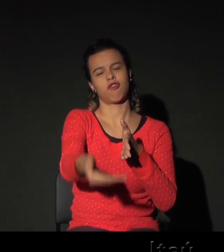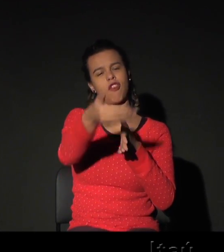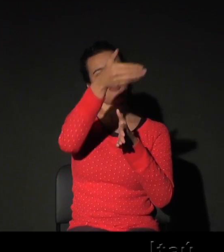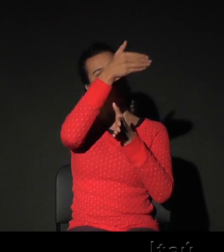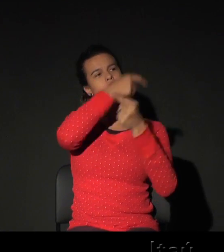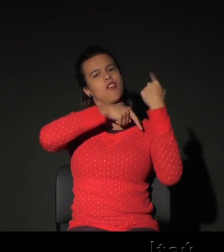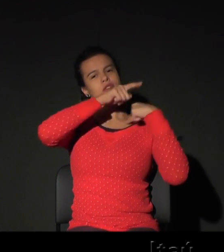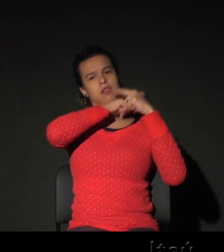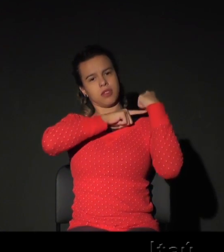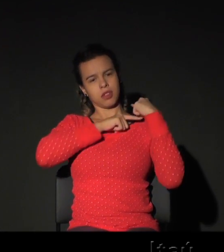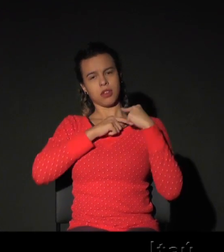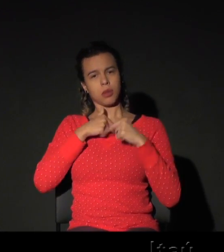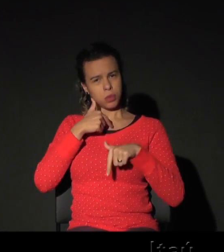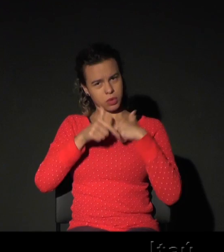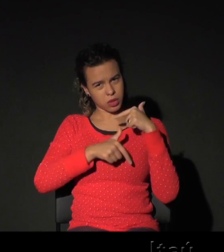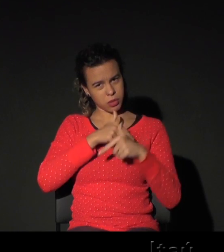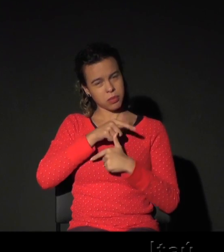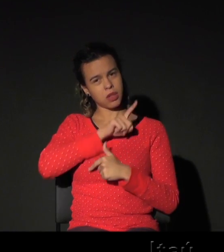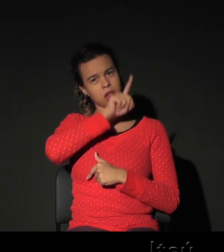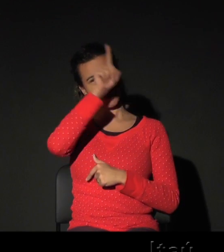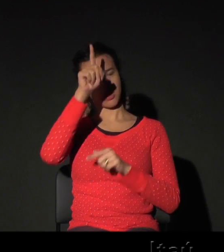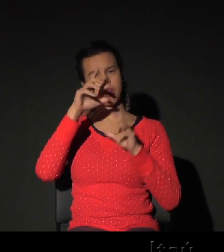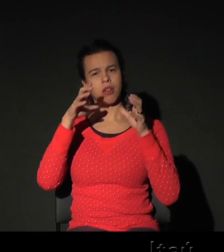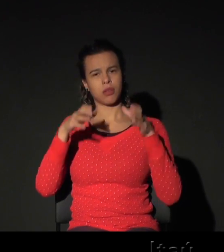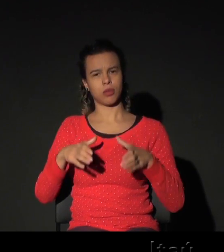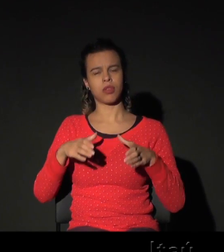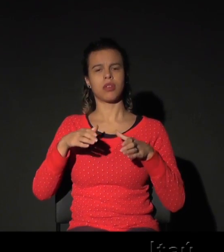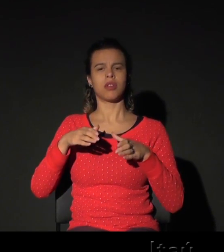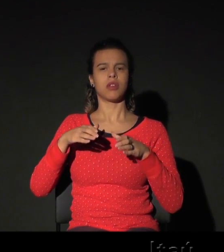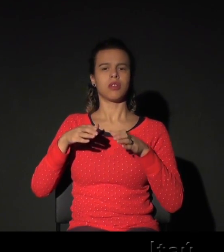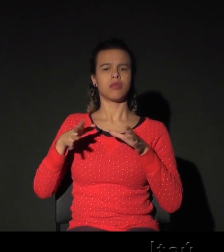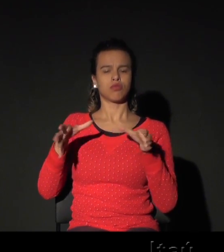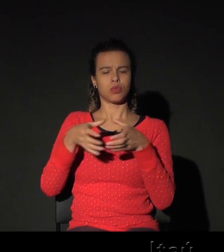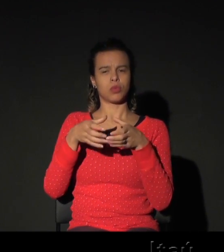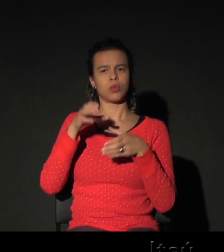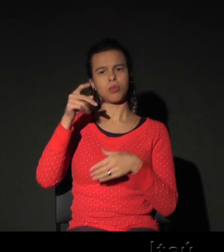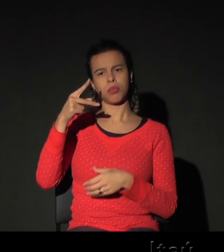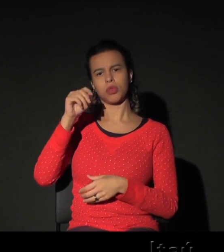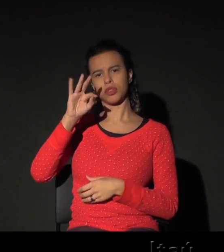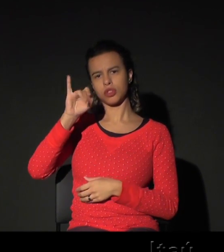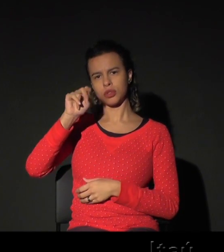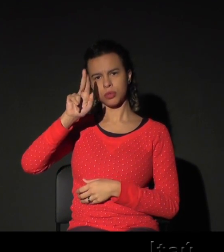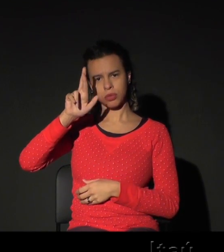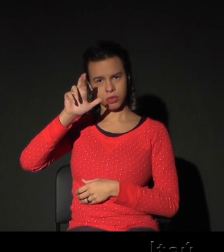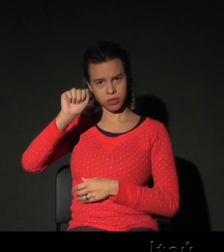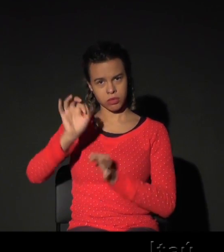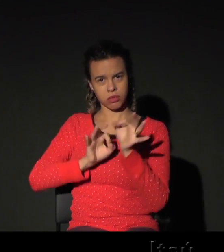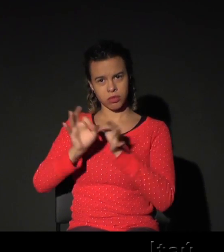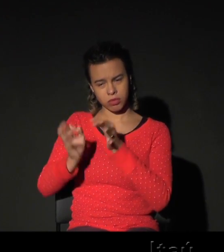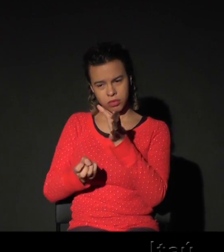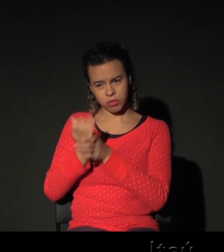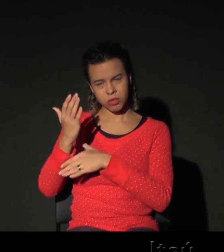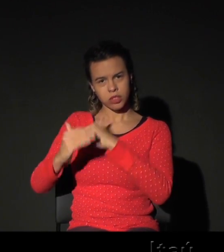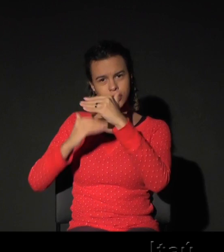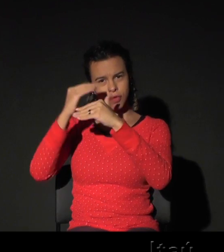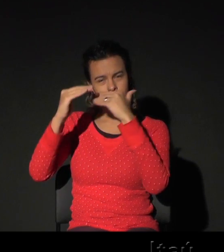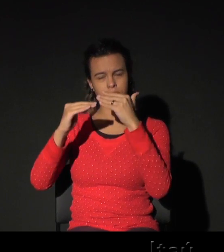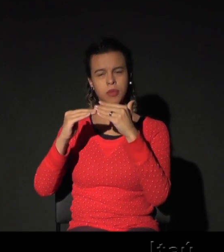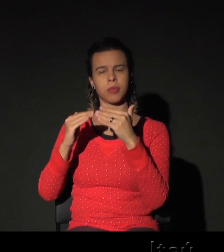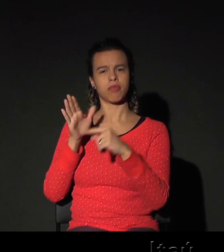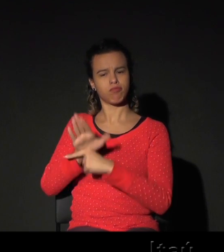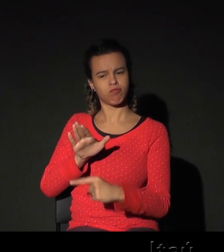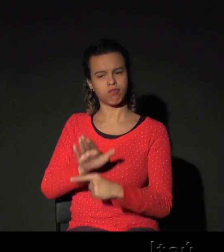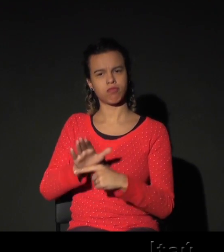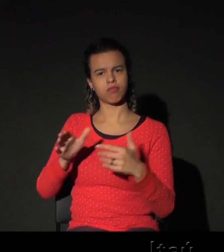uma parte na comunidade Potiguara onde a gente implantou alguns projetos de de desenvolvimento comunitário